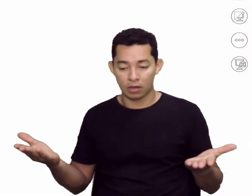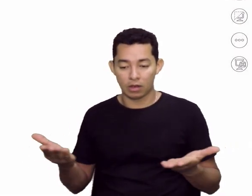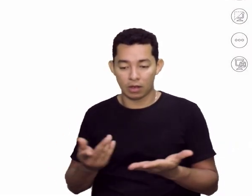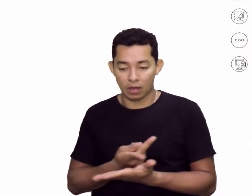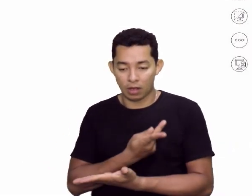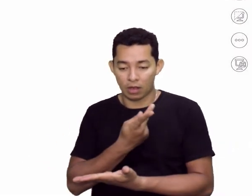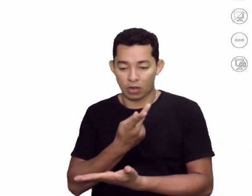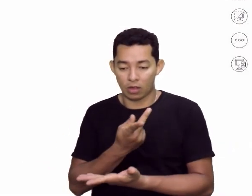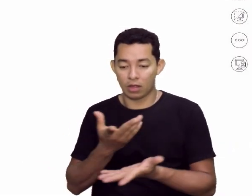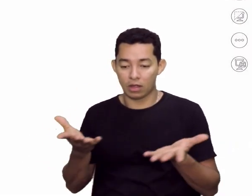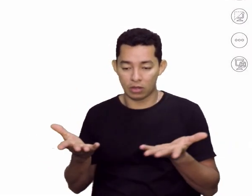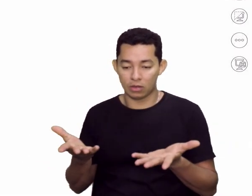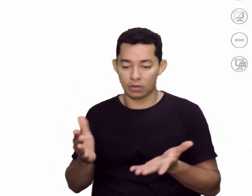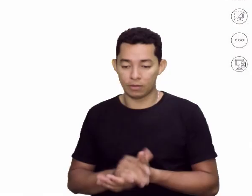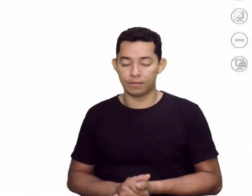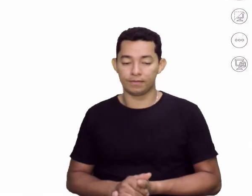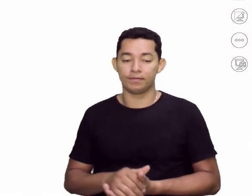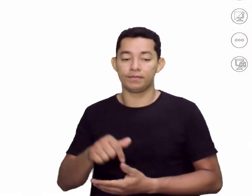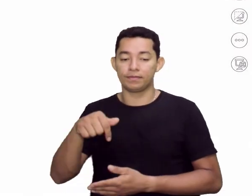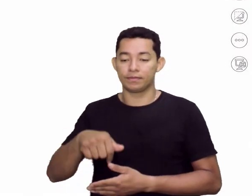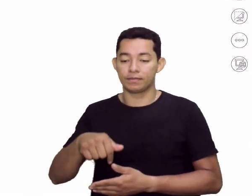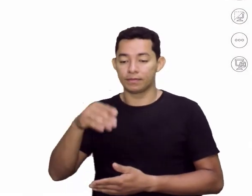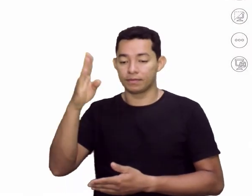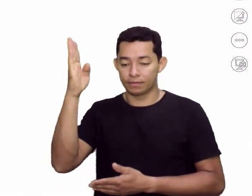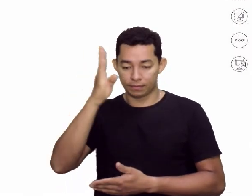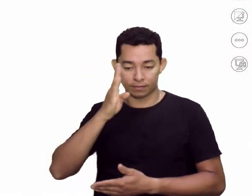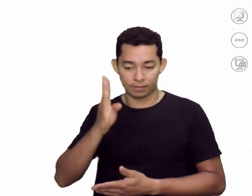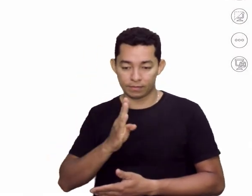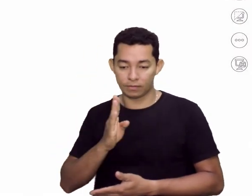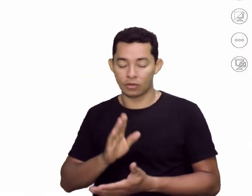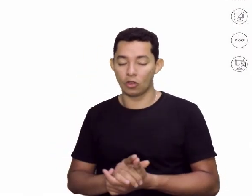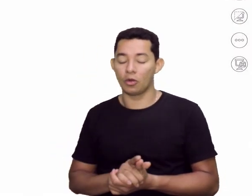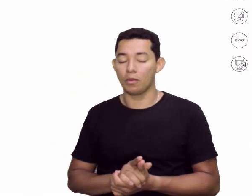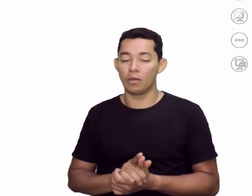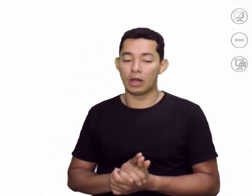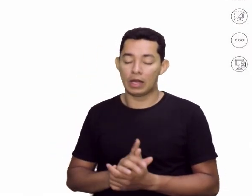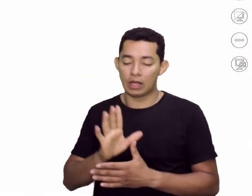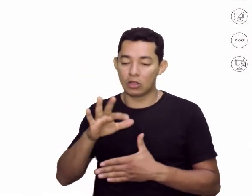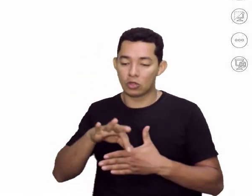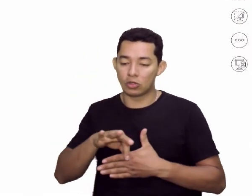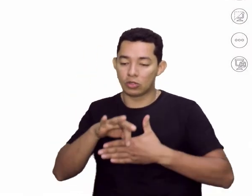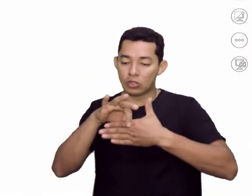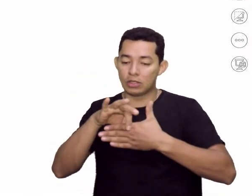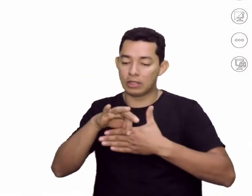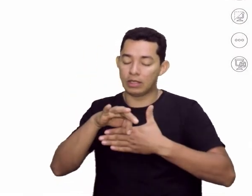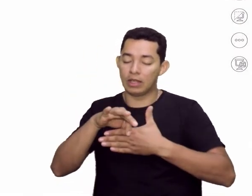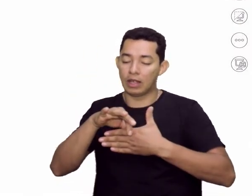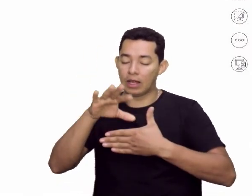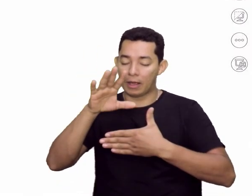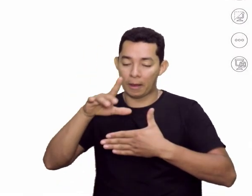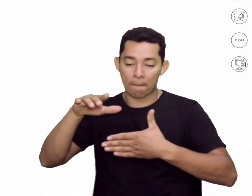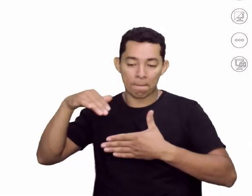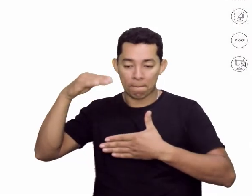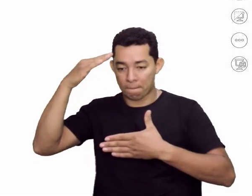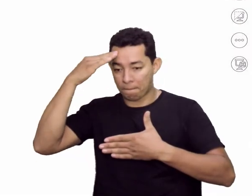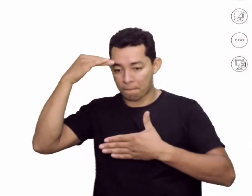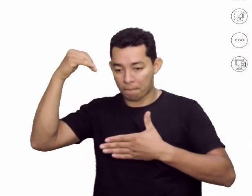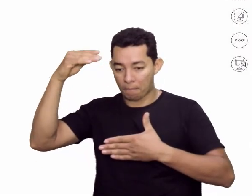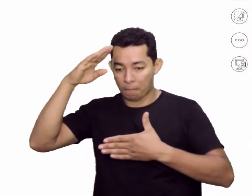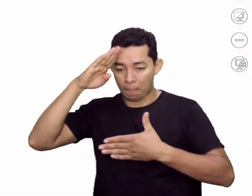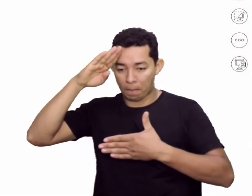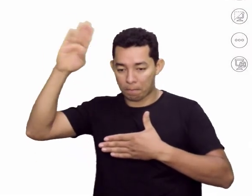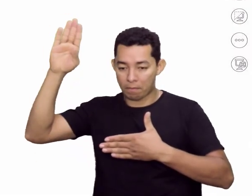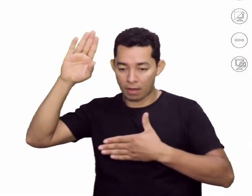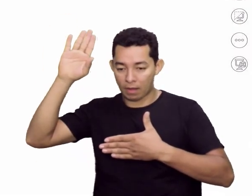a linguagem de maior destaque foi a literária, né? Foram os caras que foram mais além,